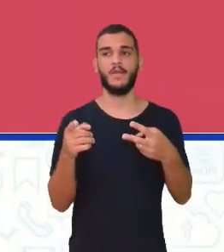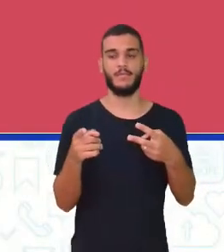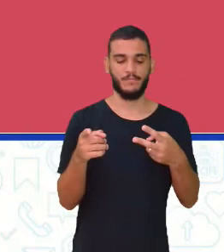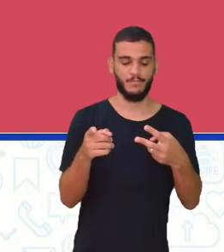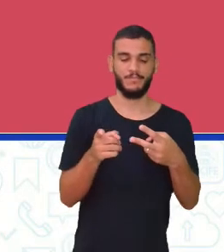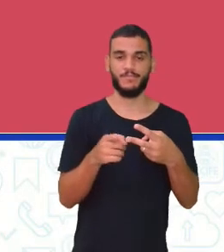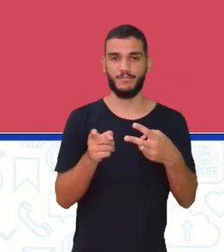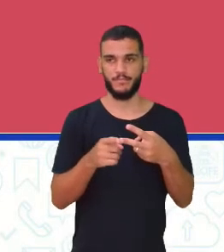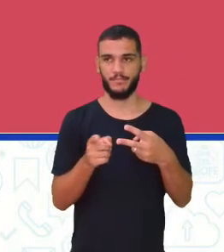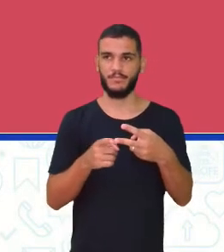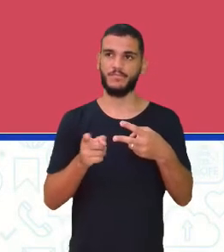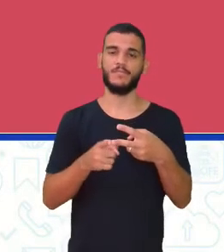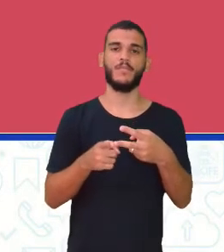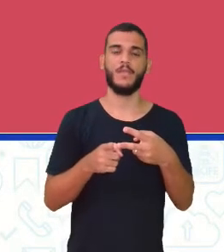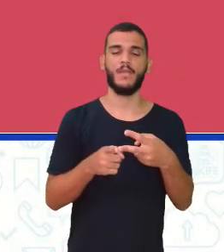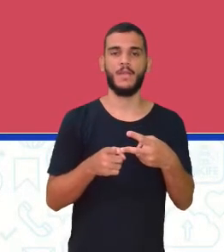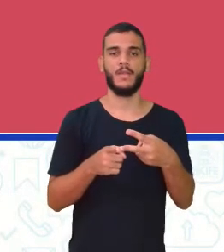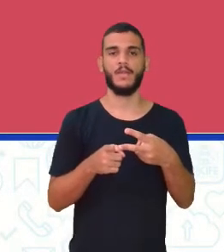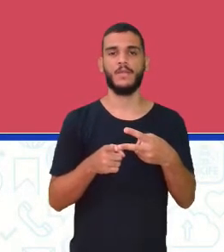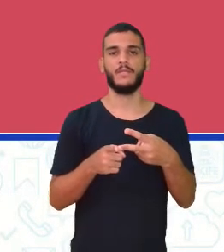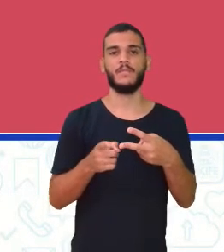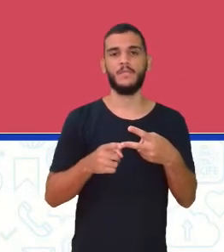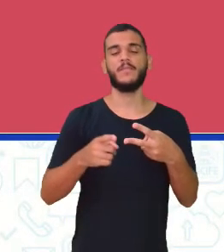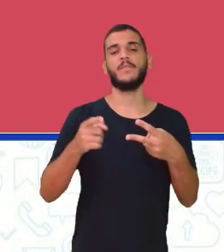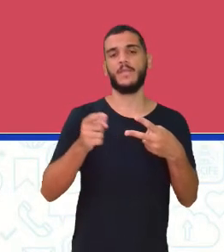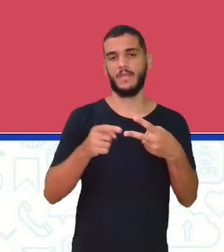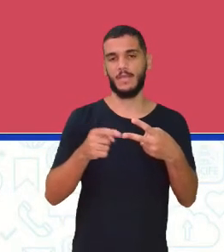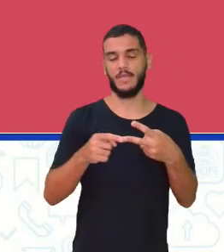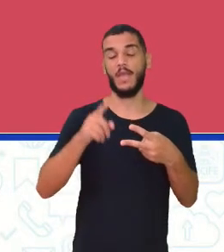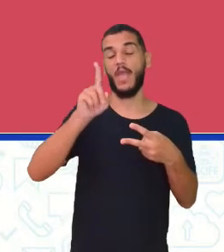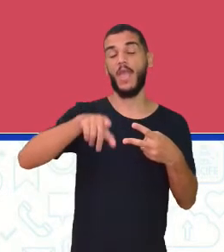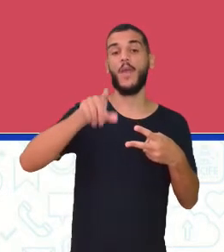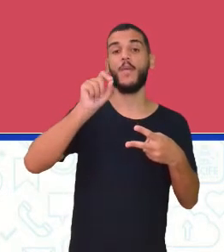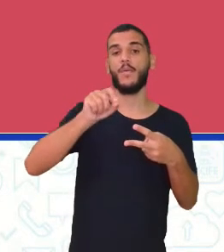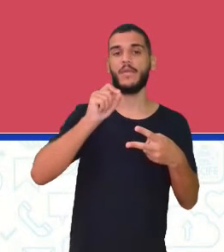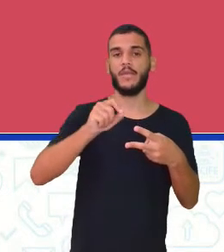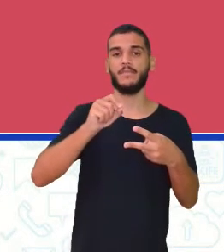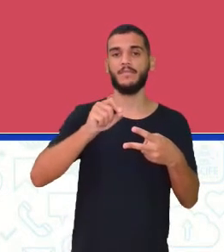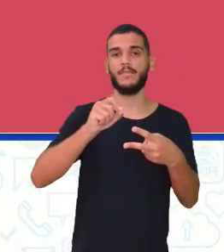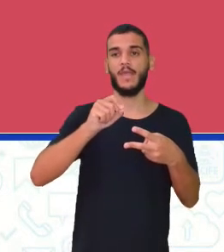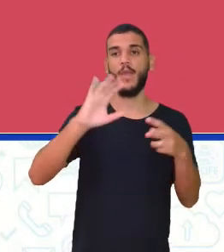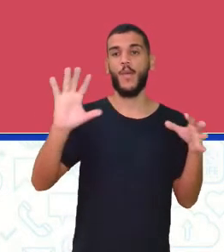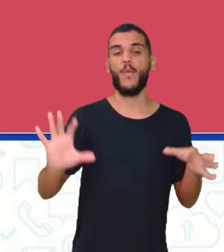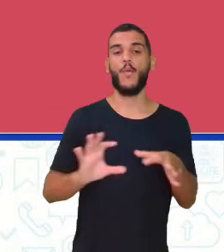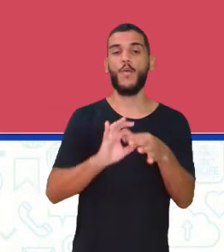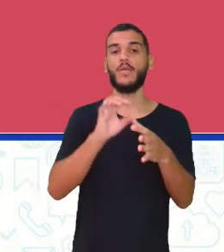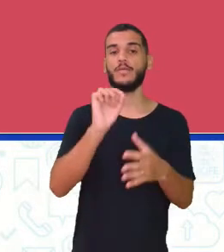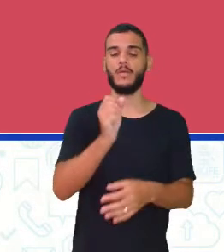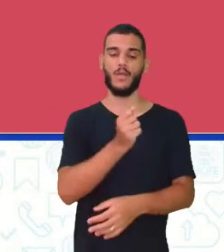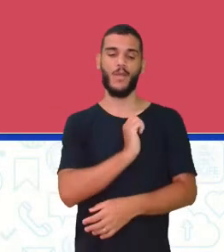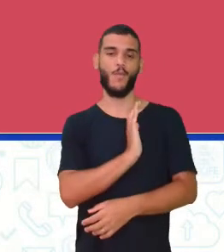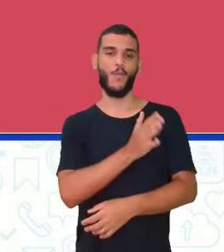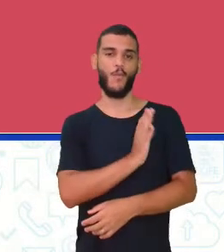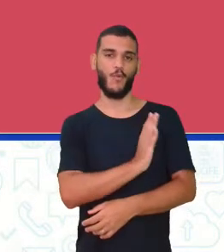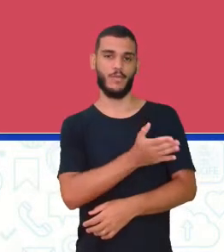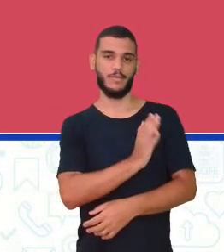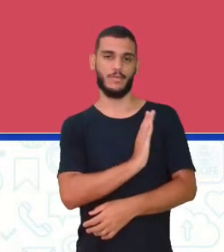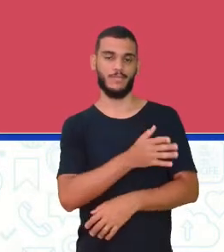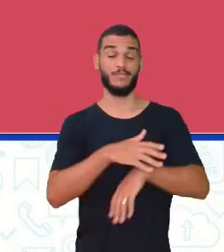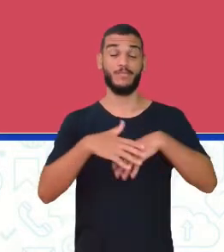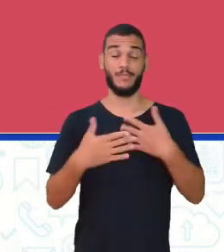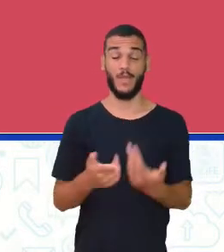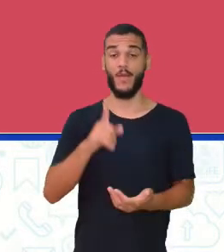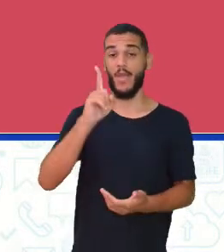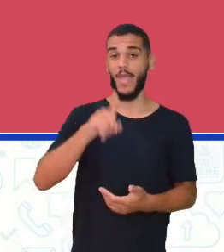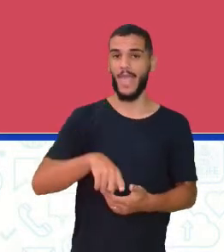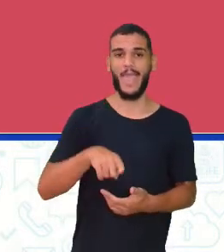dos músculos estriado cardíaco. Veja que agora eu tenho de contração involuntária. A gente